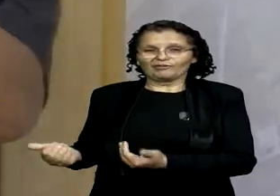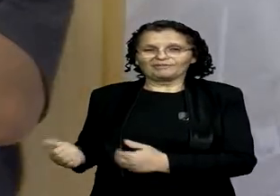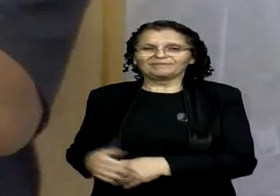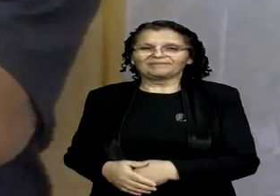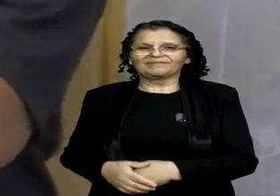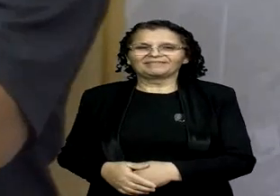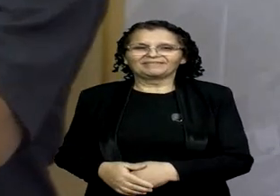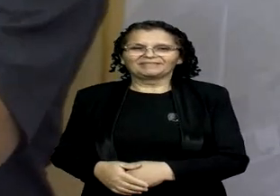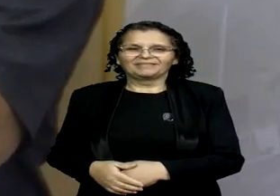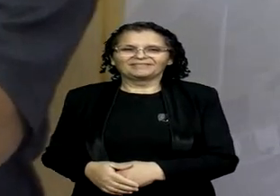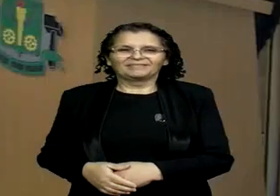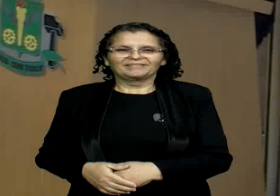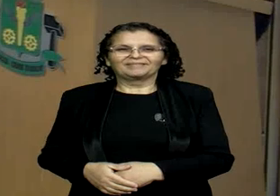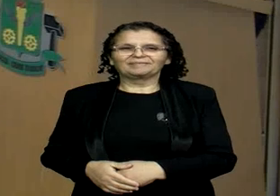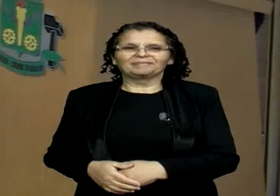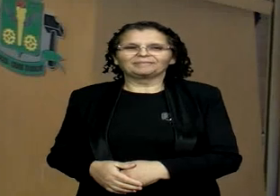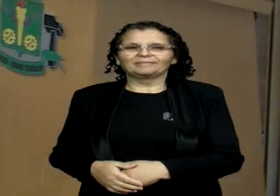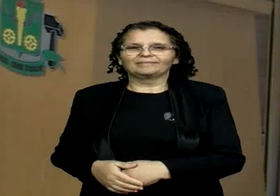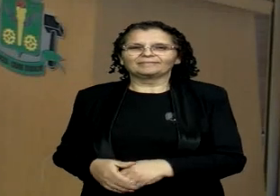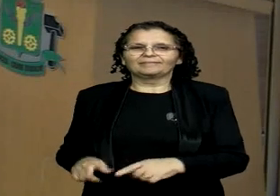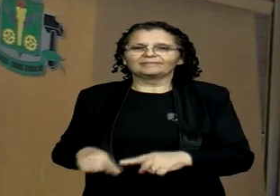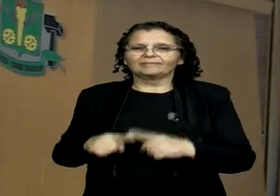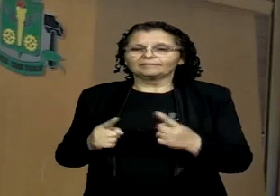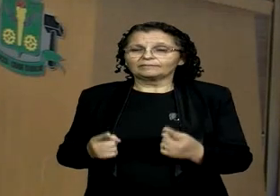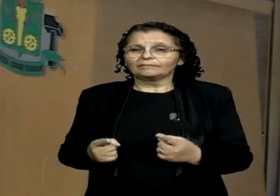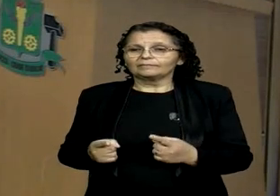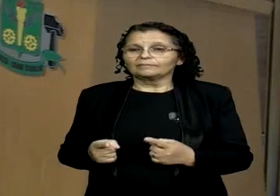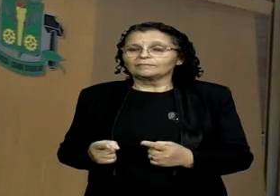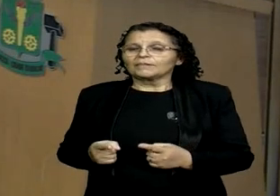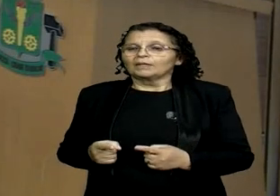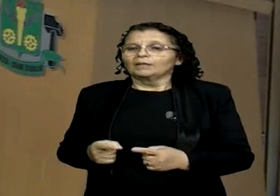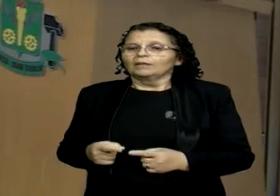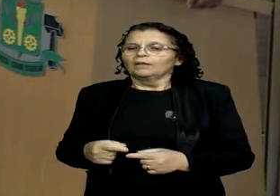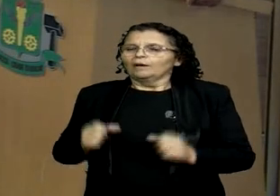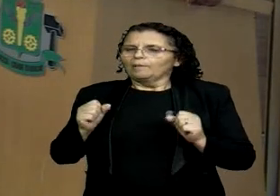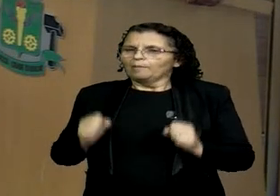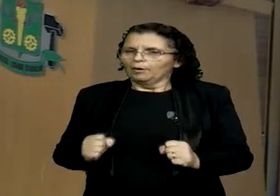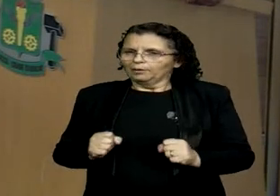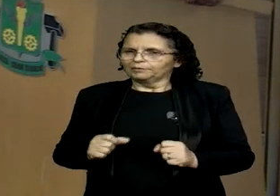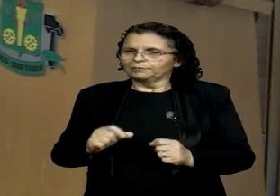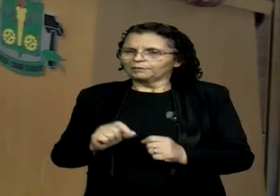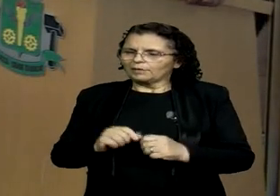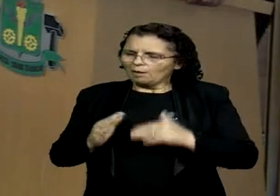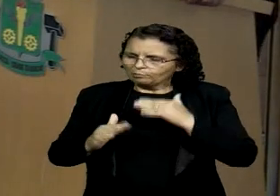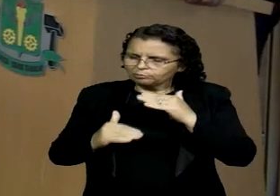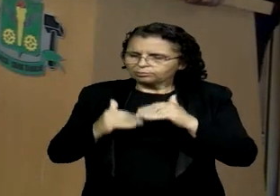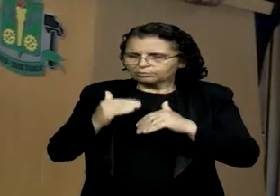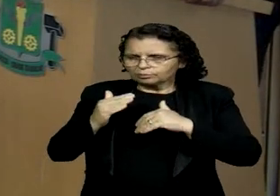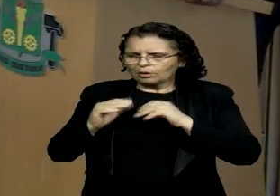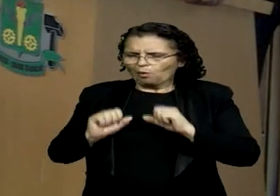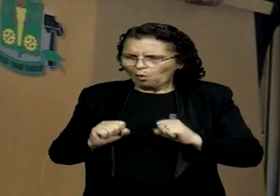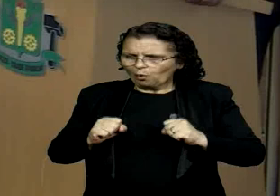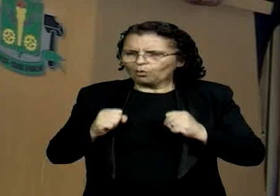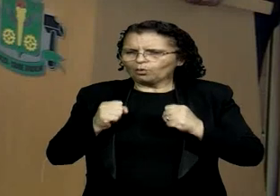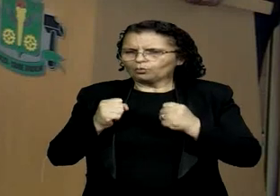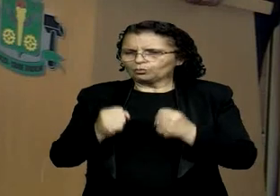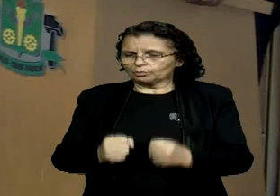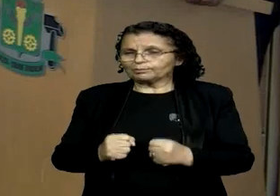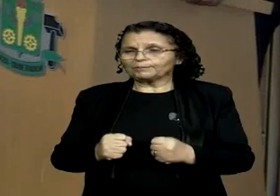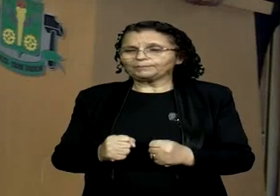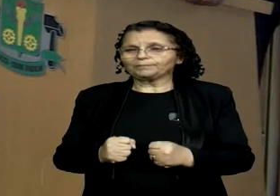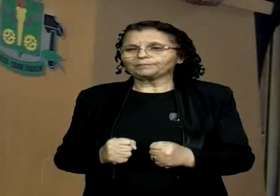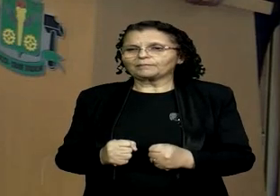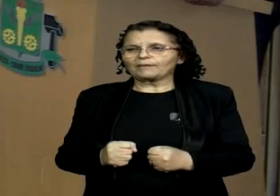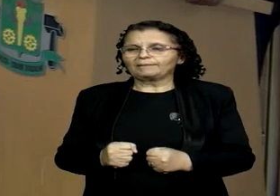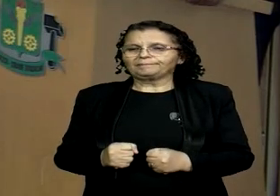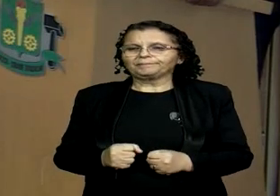hoje. Essa é a realidade. Mas a gente pode fazer muito, viu, Ana? E vejo aí a sua luta, né, que